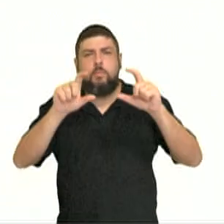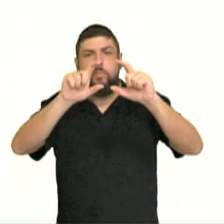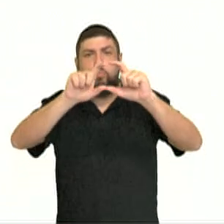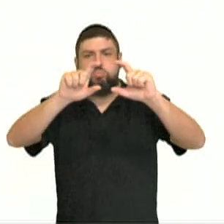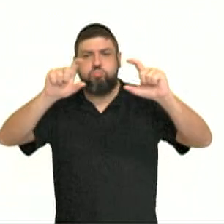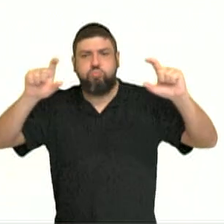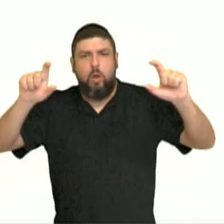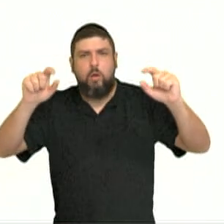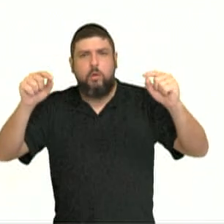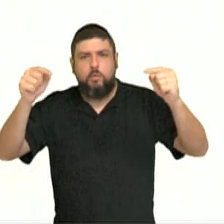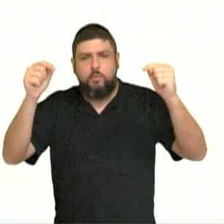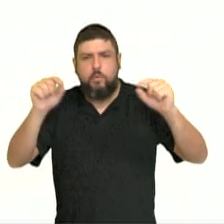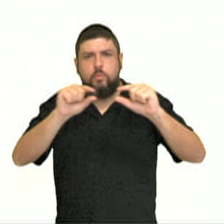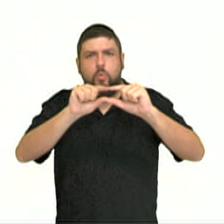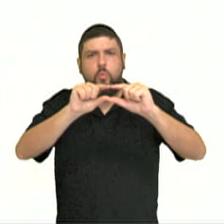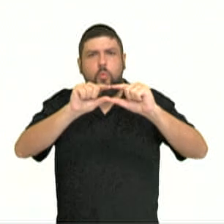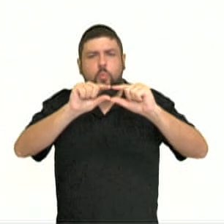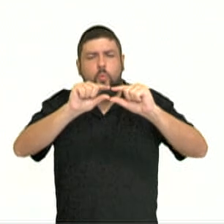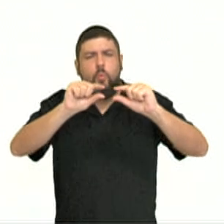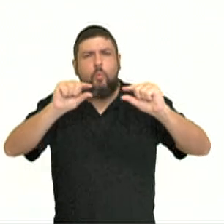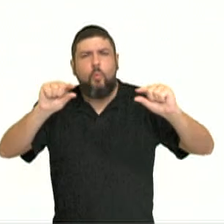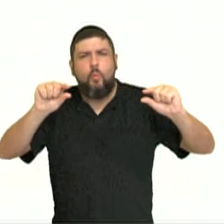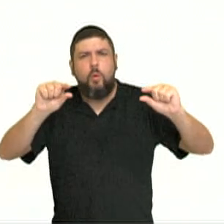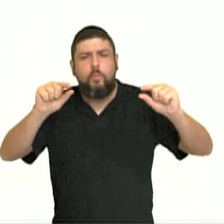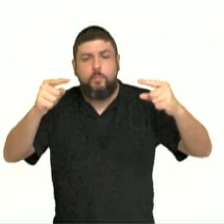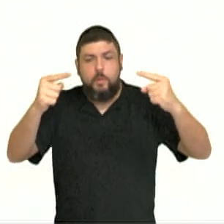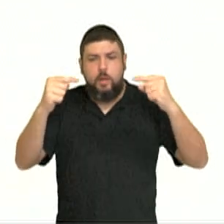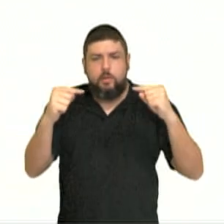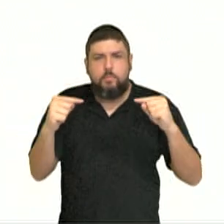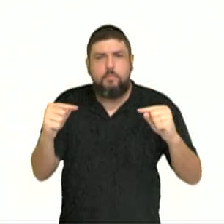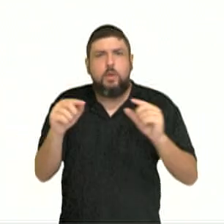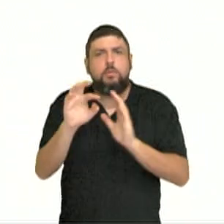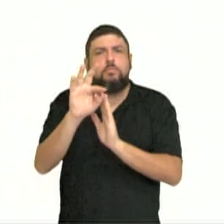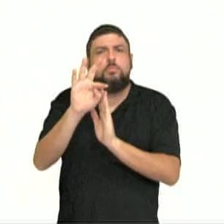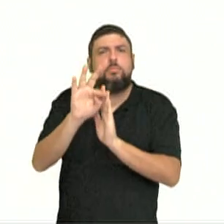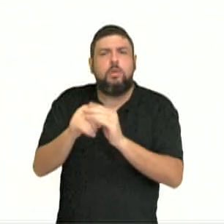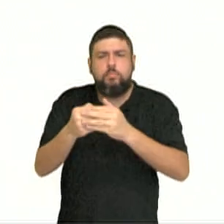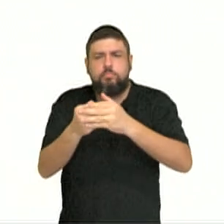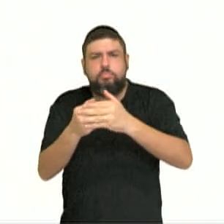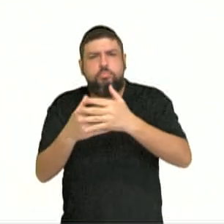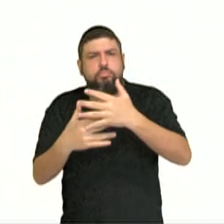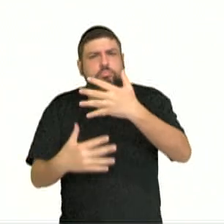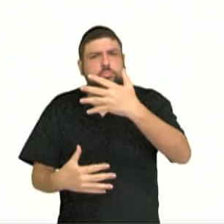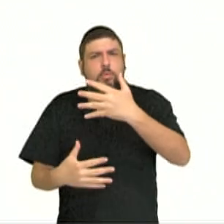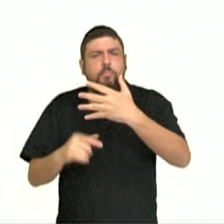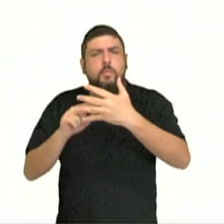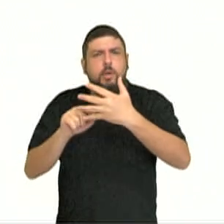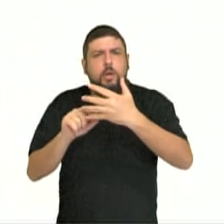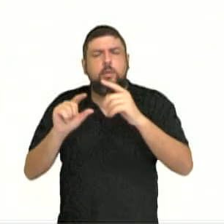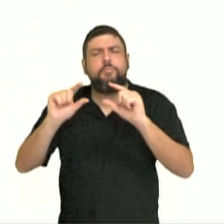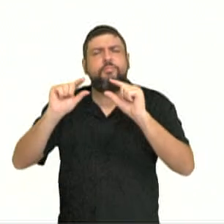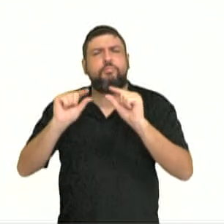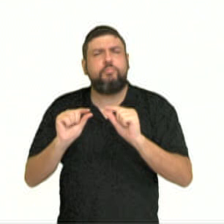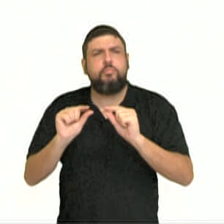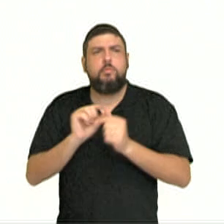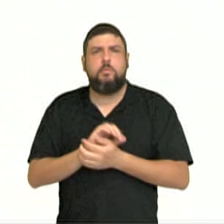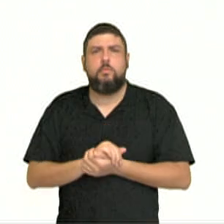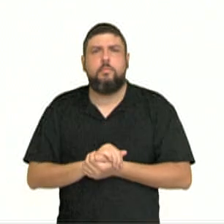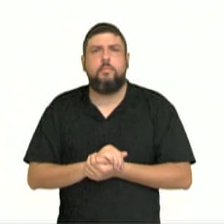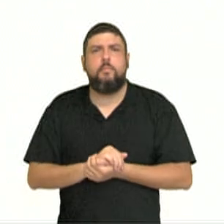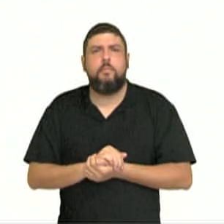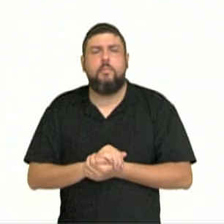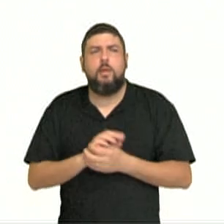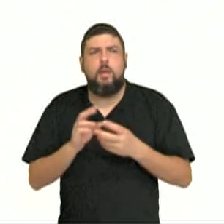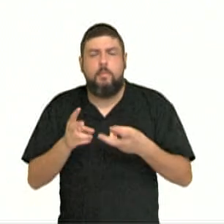texto total, digamos, né, que faz ali parte dos parágrafos ali do texto. Então, vendo aquele